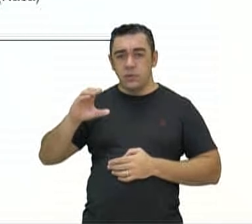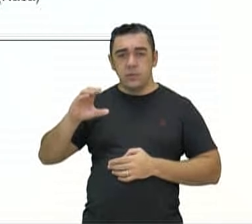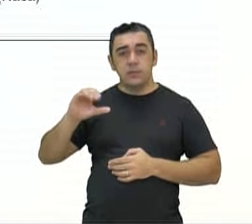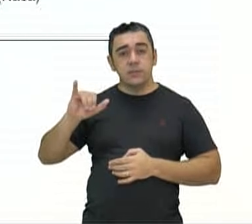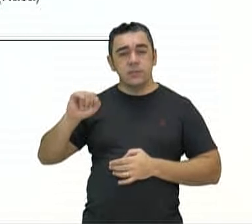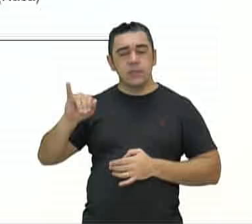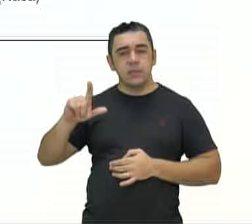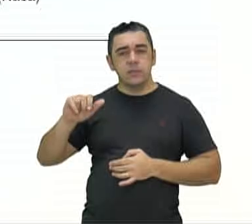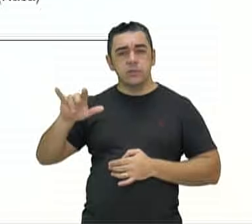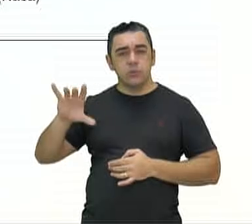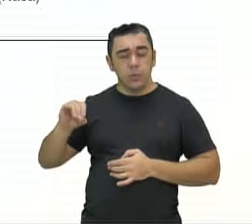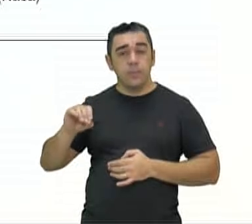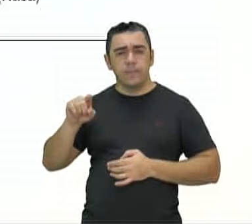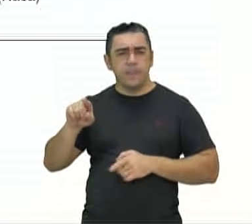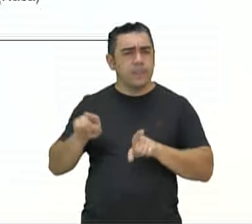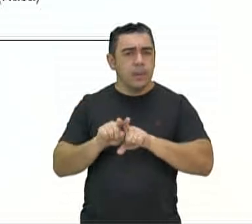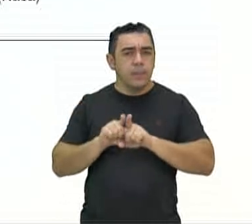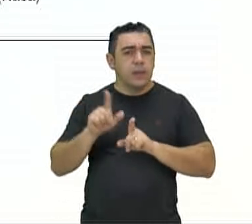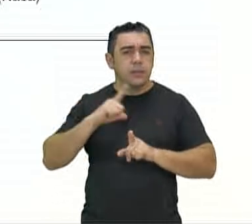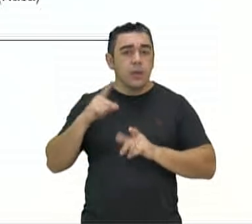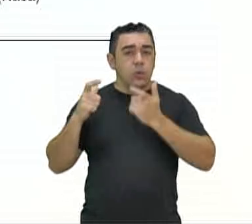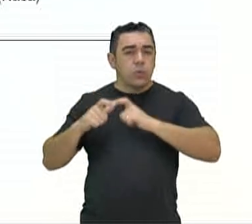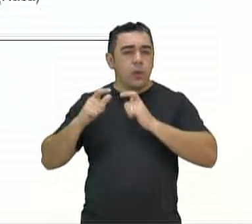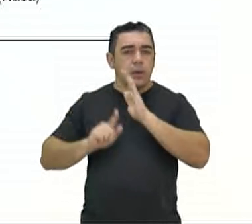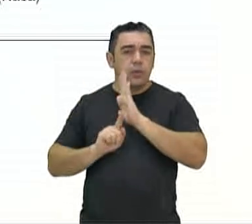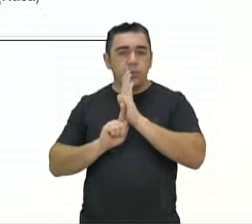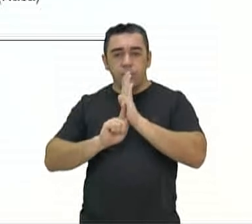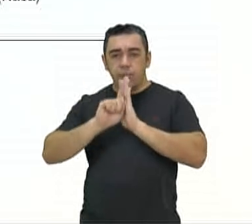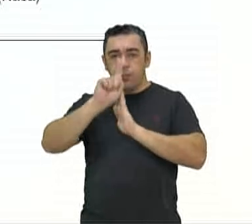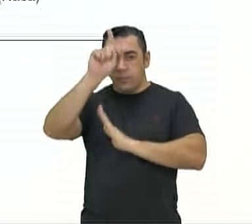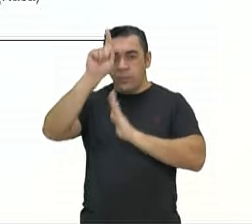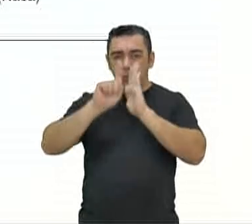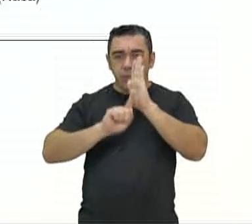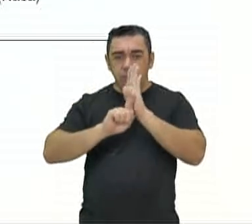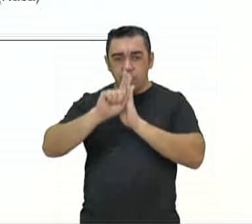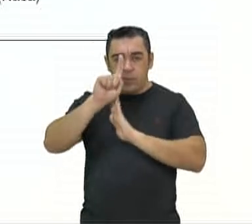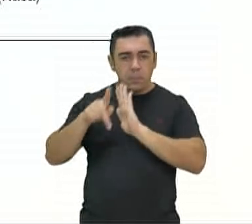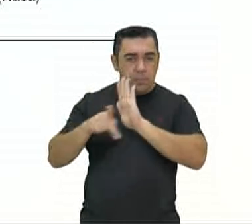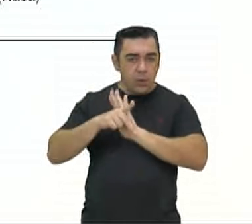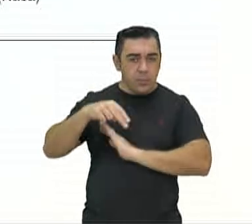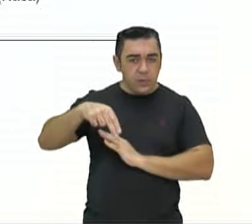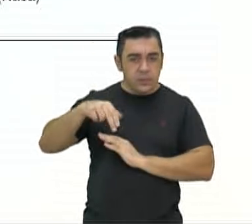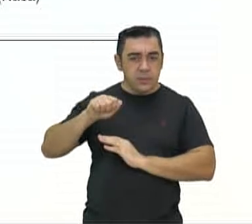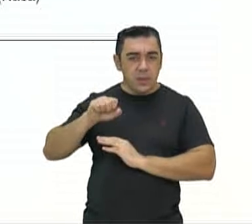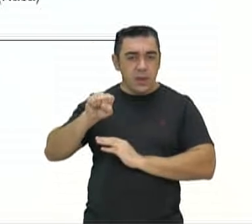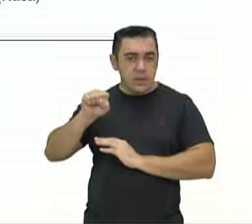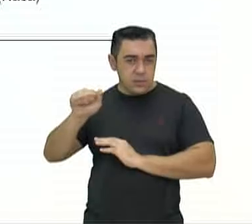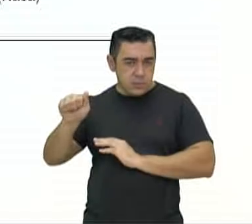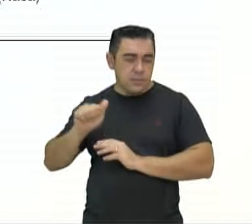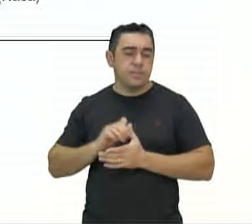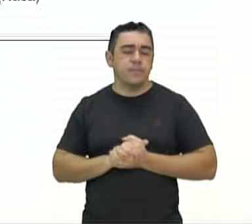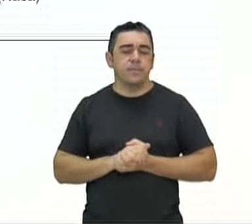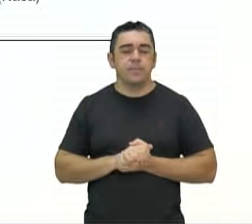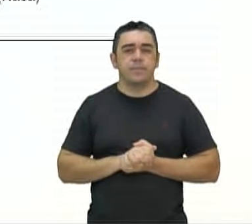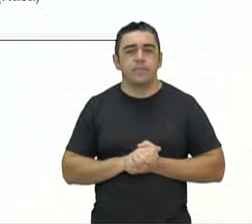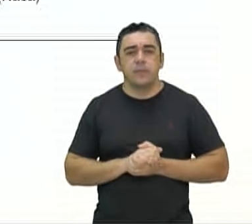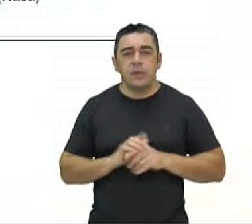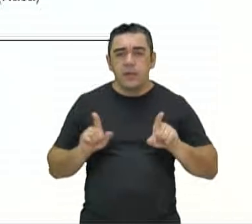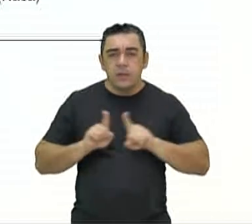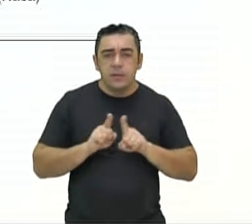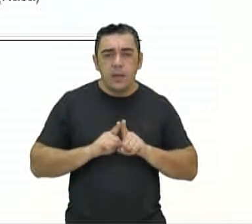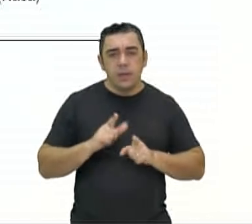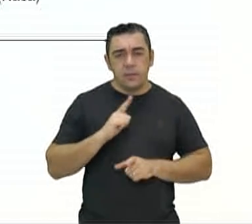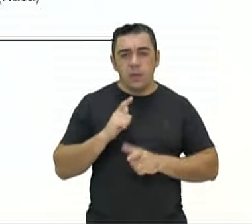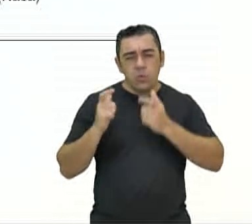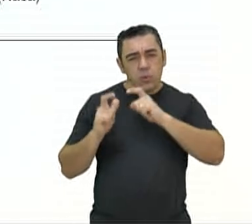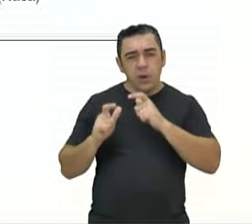está vendo? Lançamentos, inclusive, da NASA, de foguetes e tudo mais nesse espaço ali. Tem aqui o Cabo